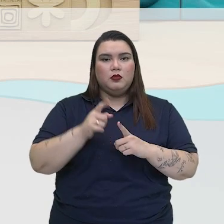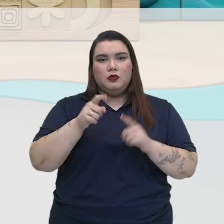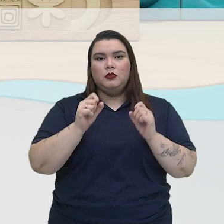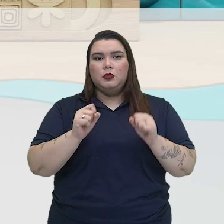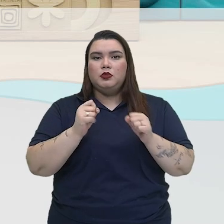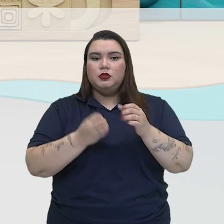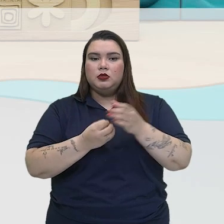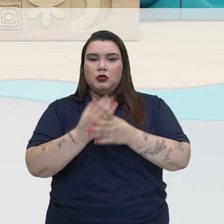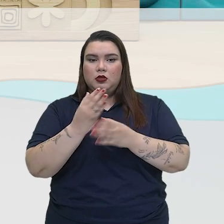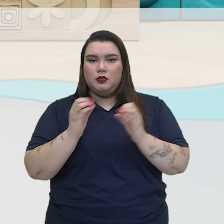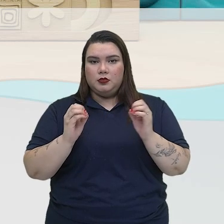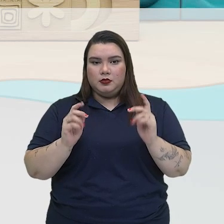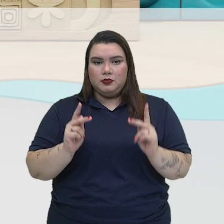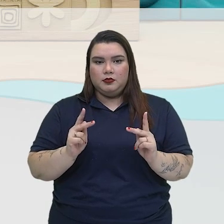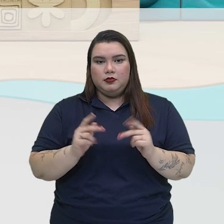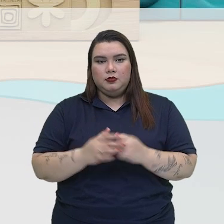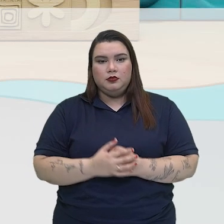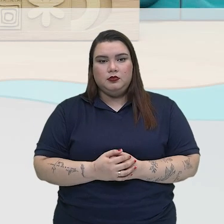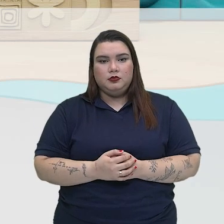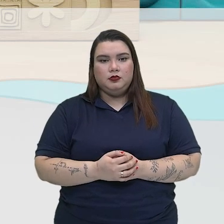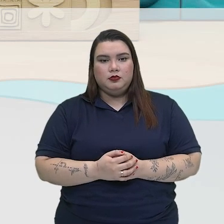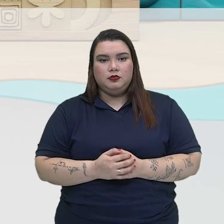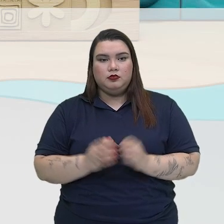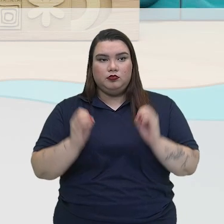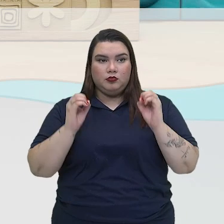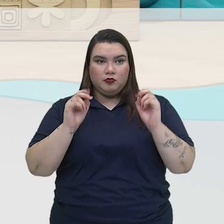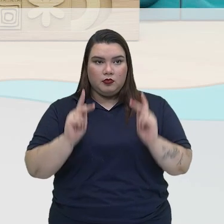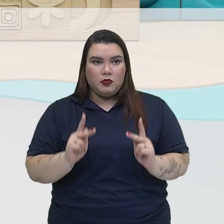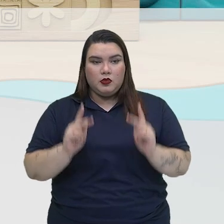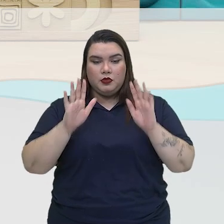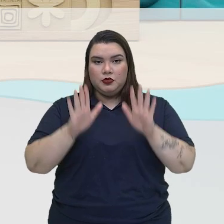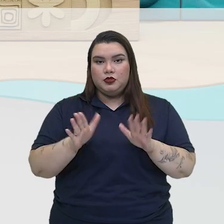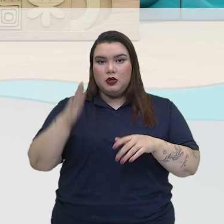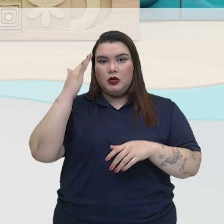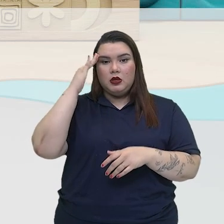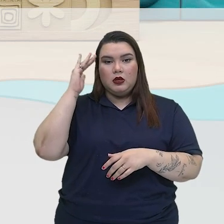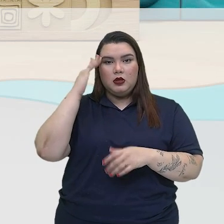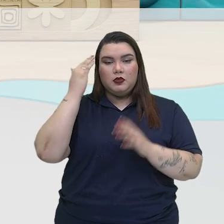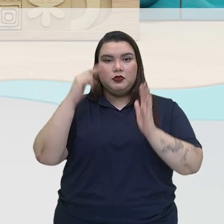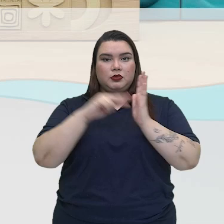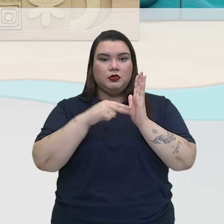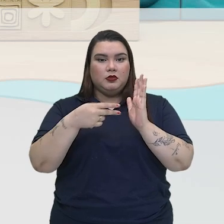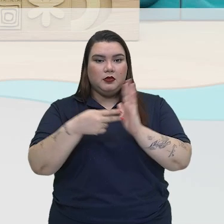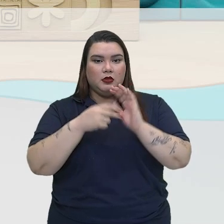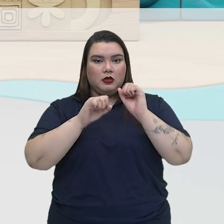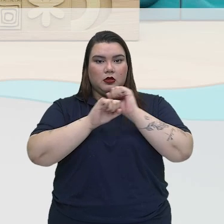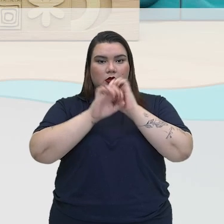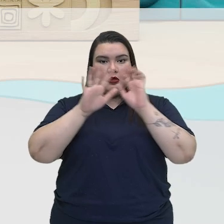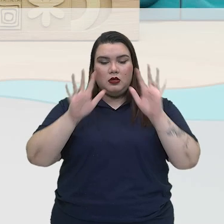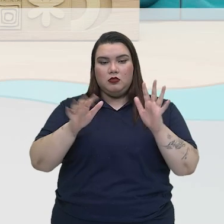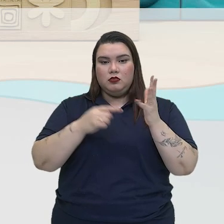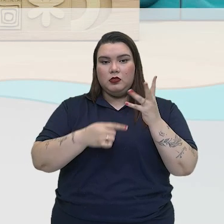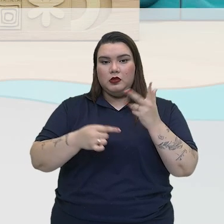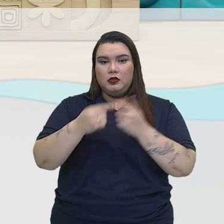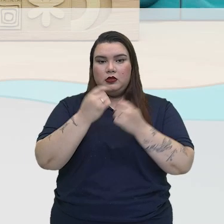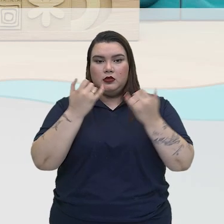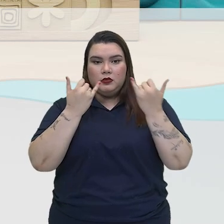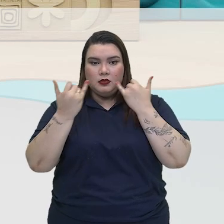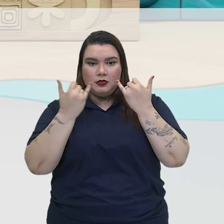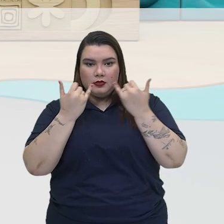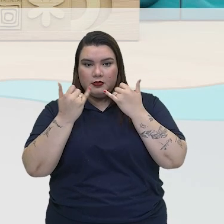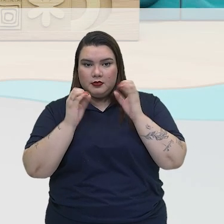suas preferências, ok? Então, até aqui tudo bem, anotar o significado, entender o que são as informações